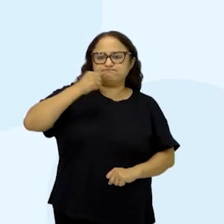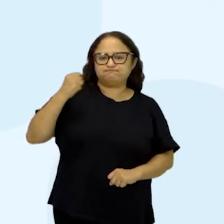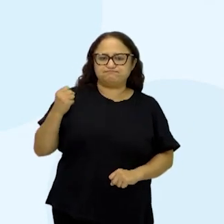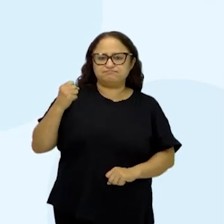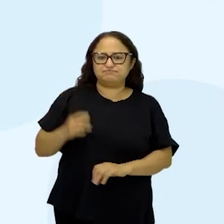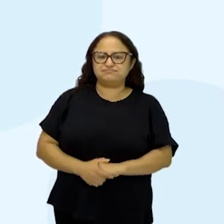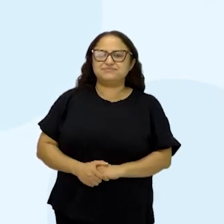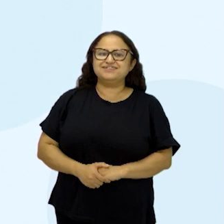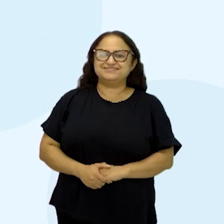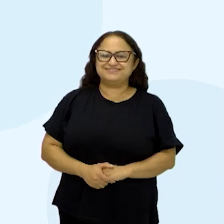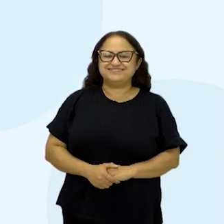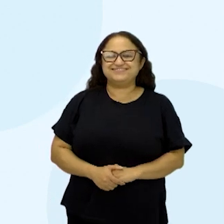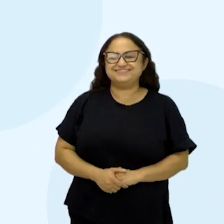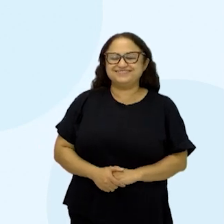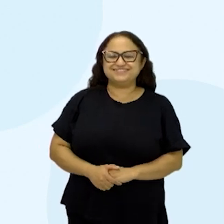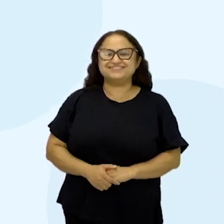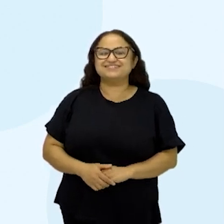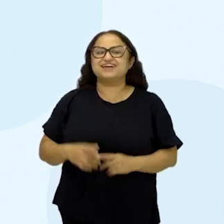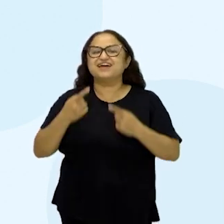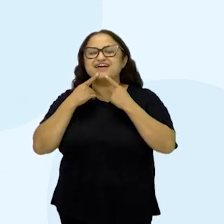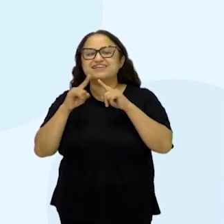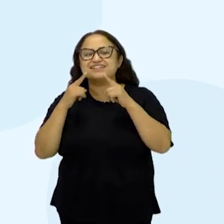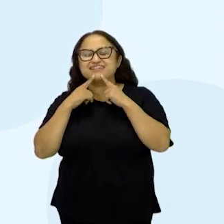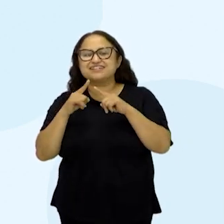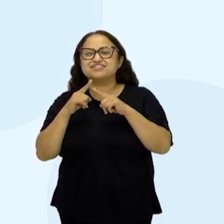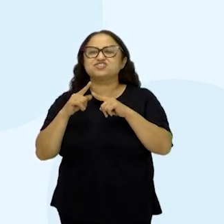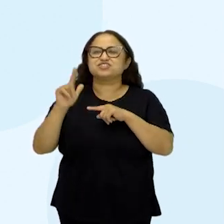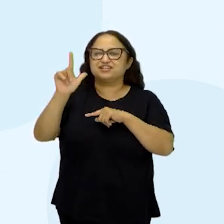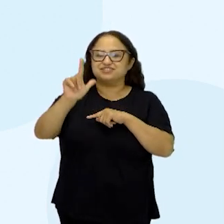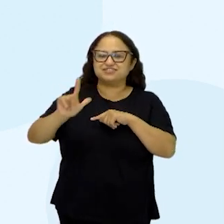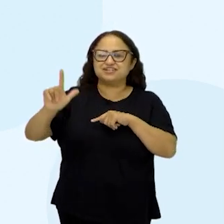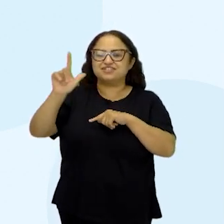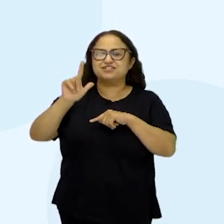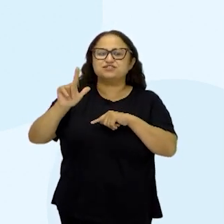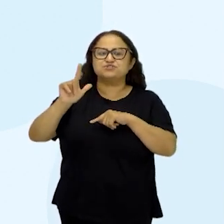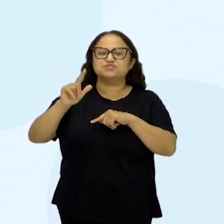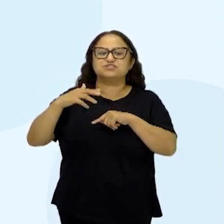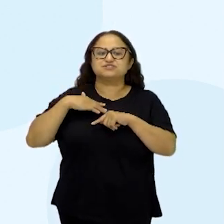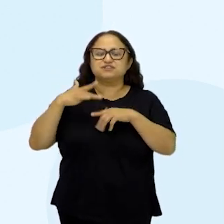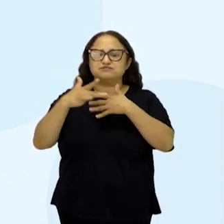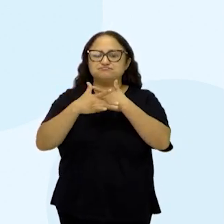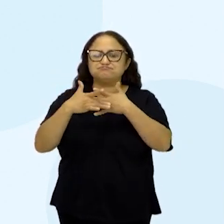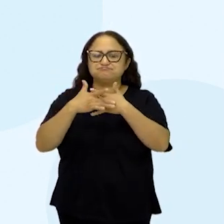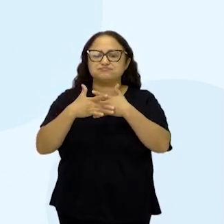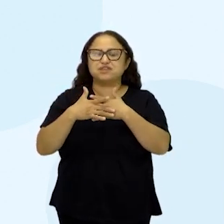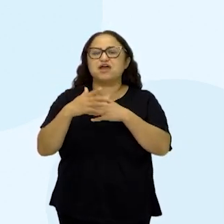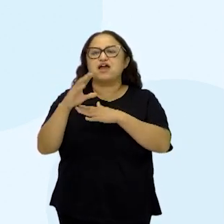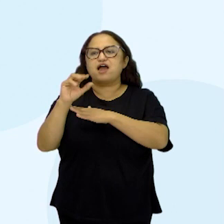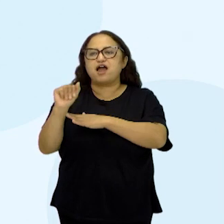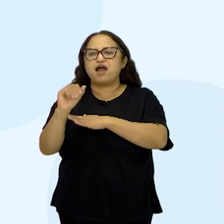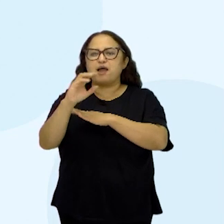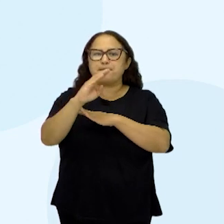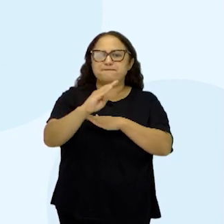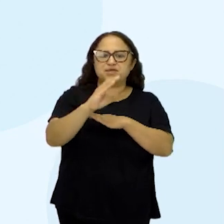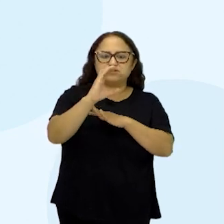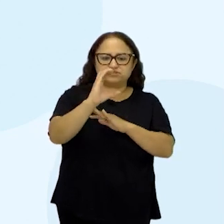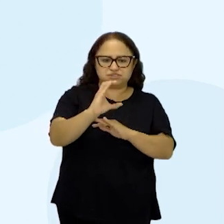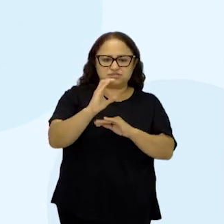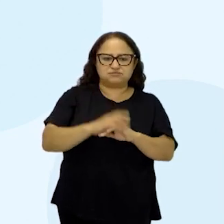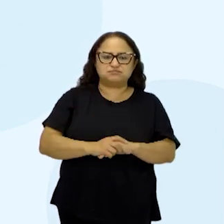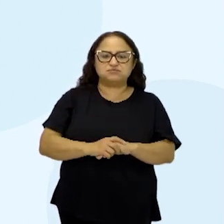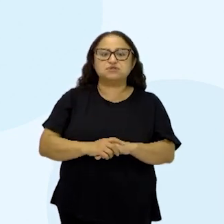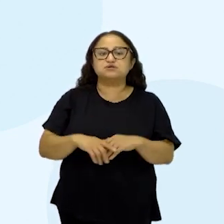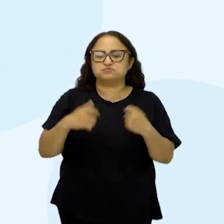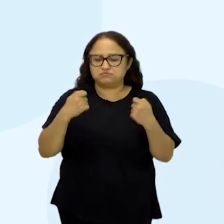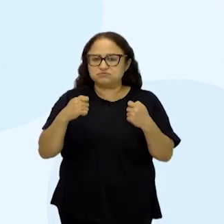padrões europeus. A crítica à literatura parnasiana, né? Então, A, B ou C. Dá para fazer uma confusão? Dá,